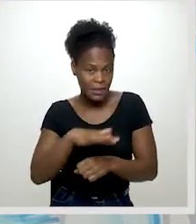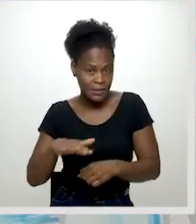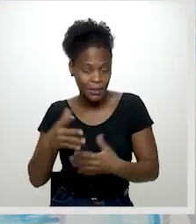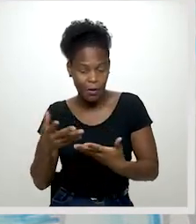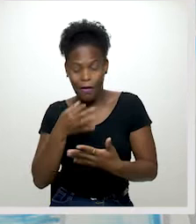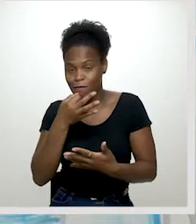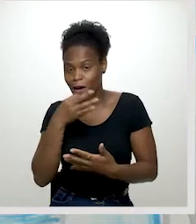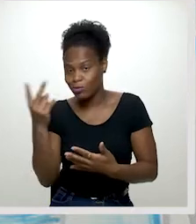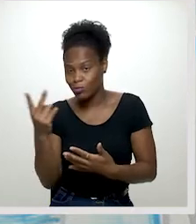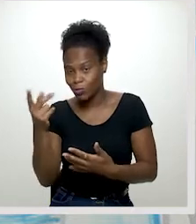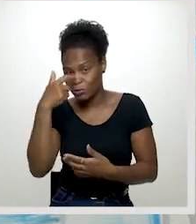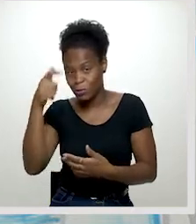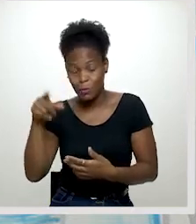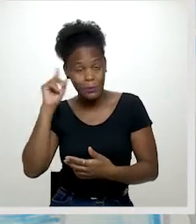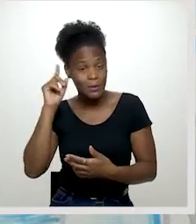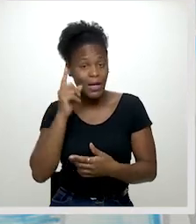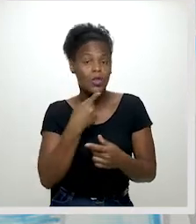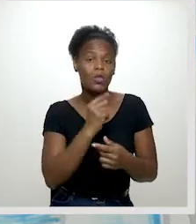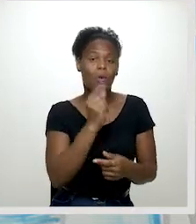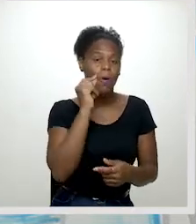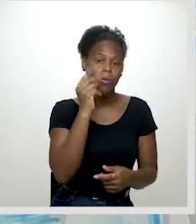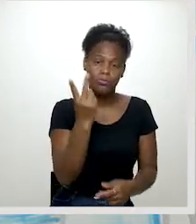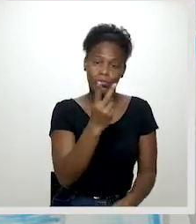é Oparin e Haldane.